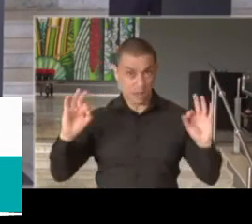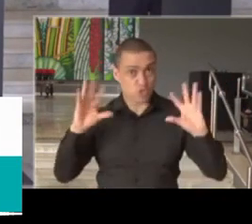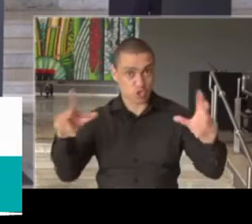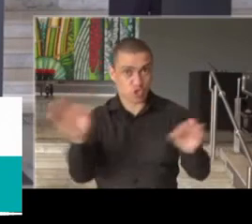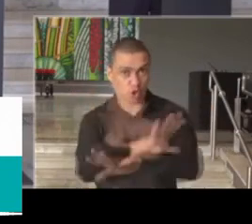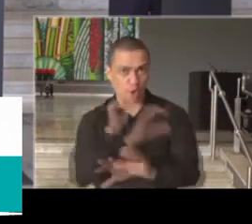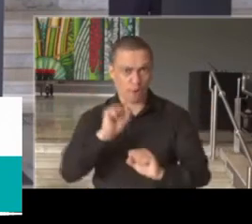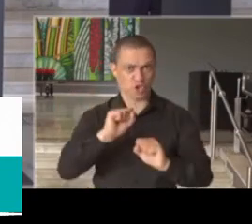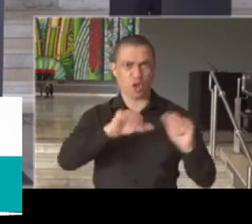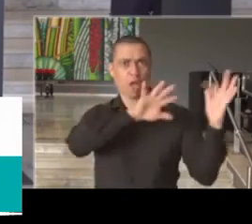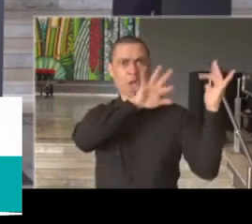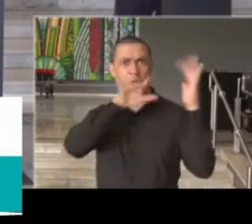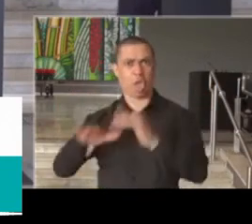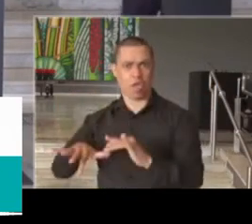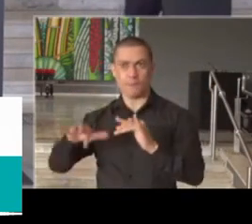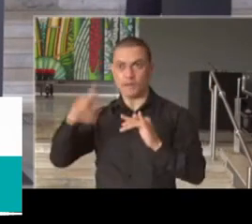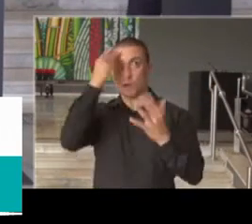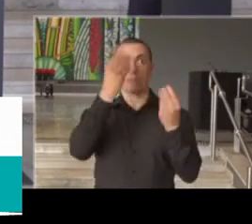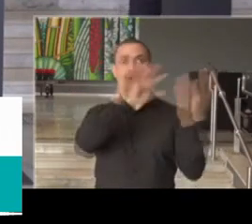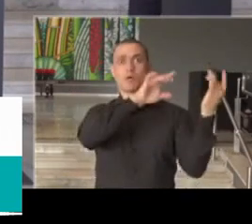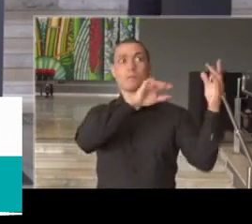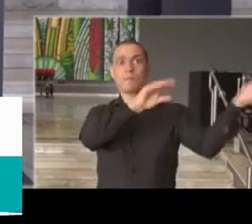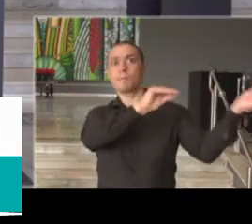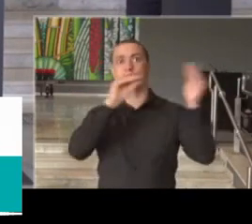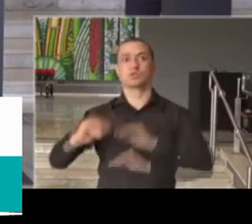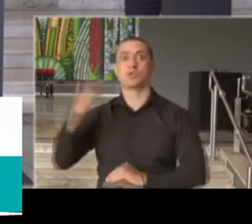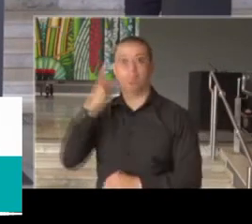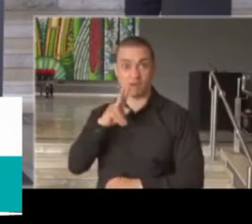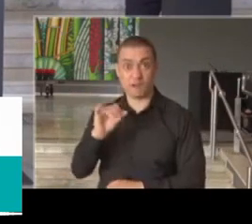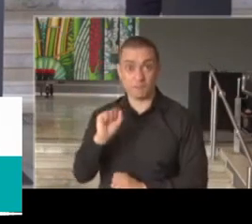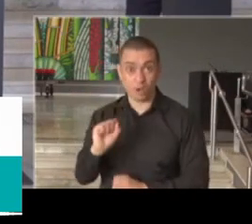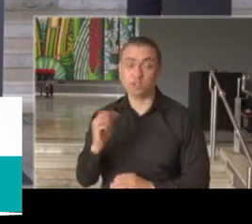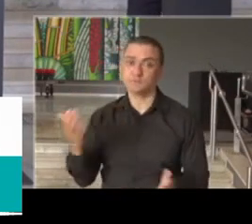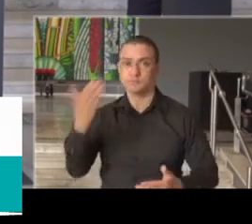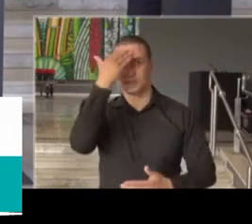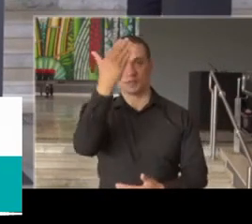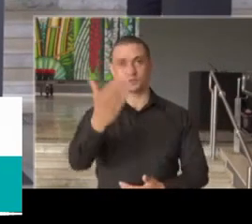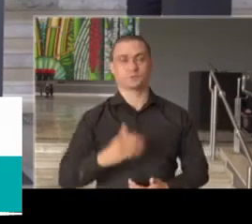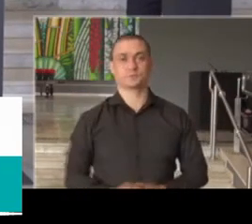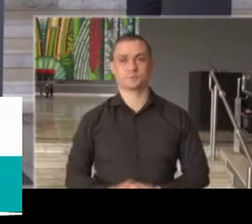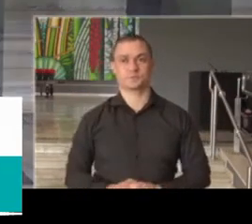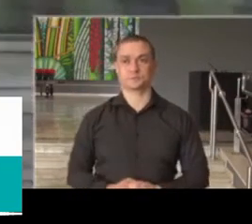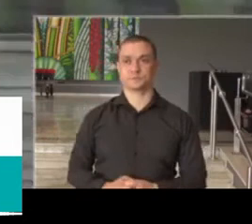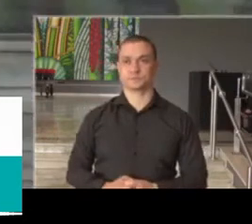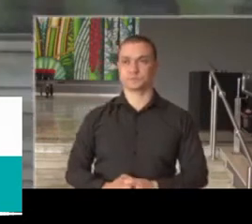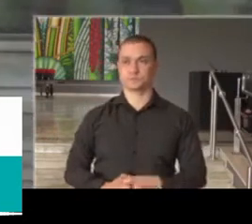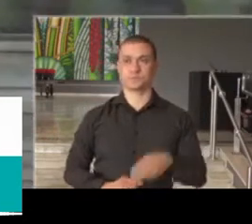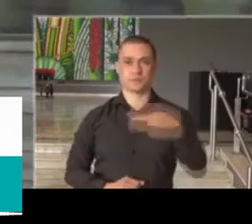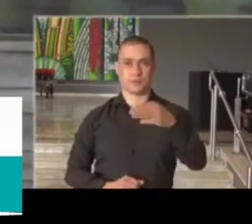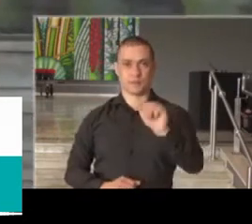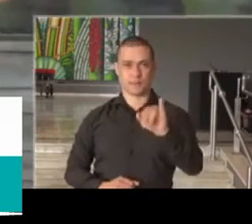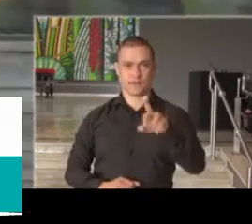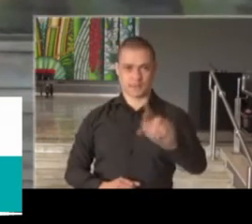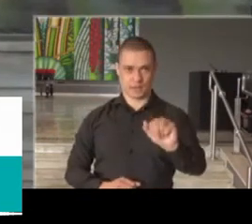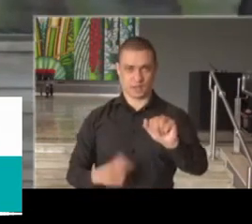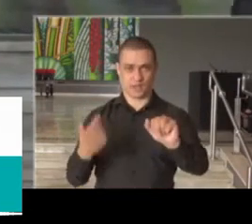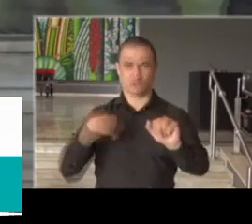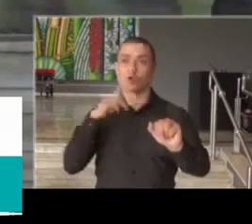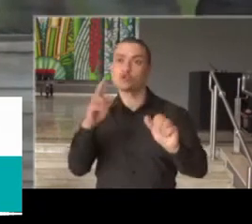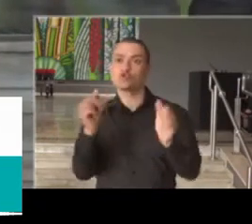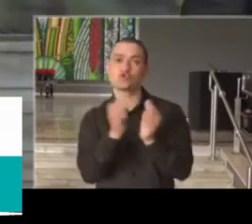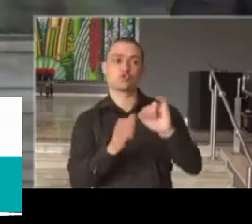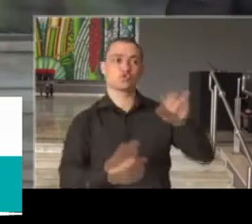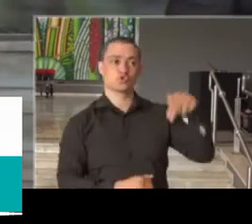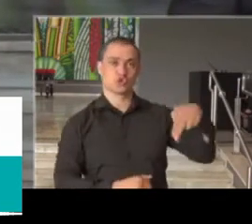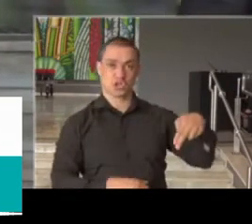não pode causar uma aglomeração, muita gente migrando para cá? Obrigada. Mayra, vou dividir a resposta com o Jean Gorenstein